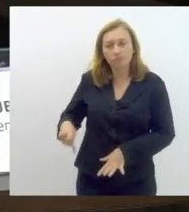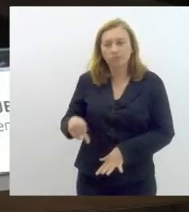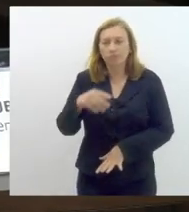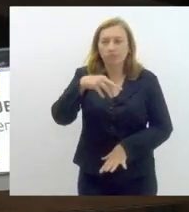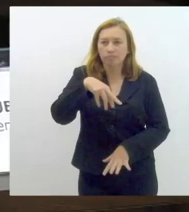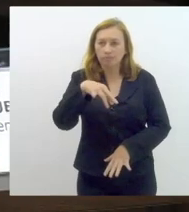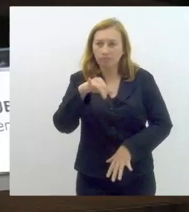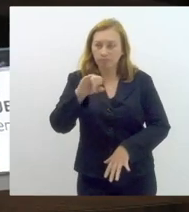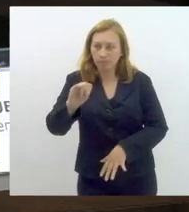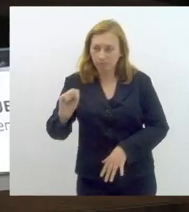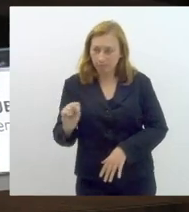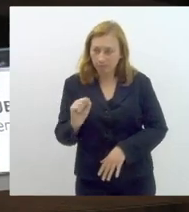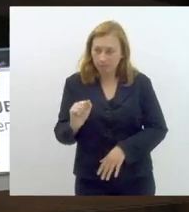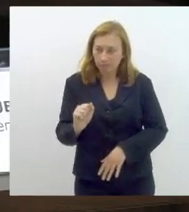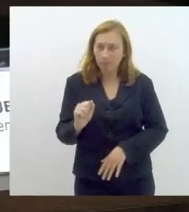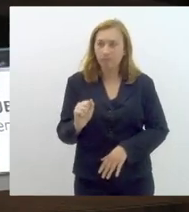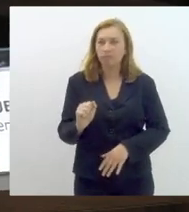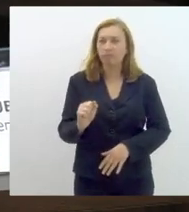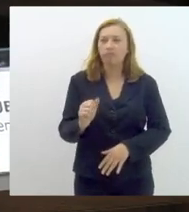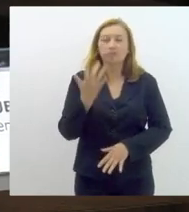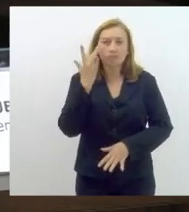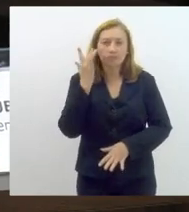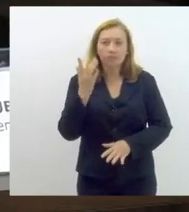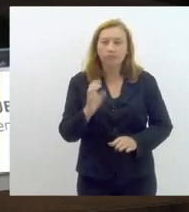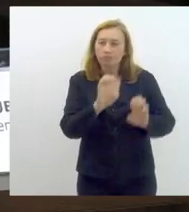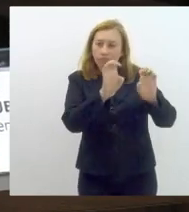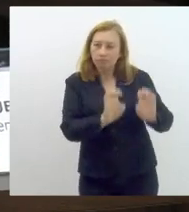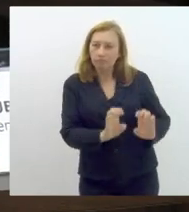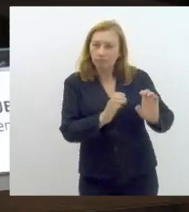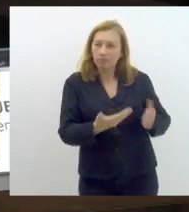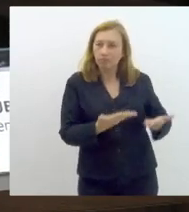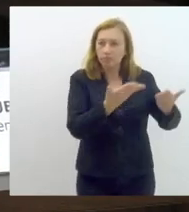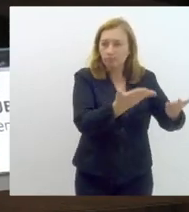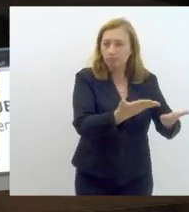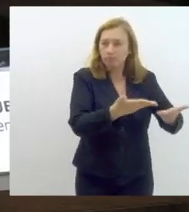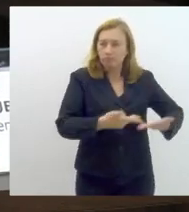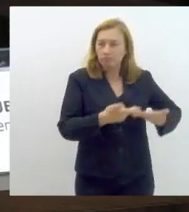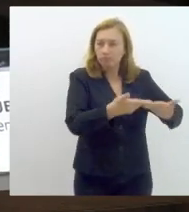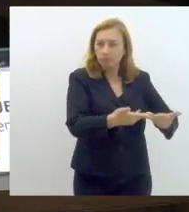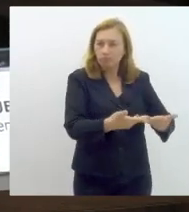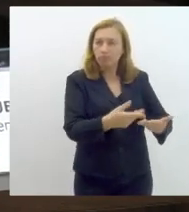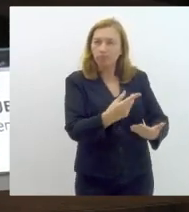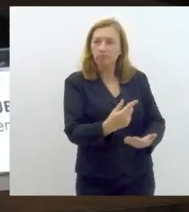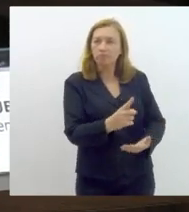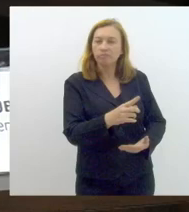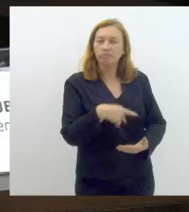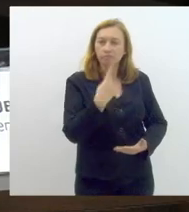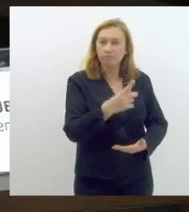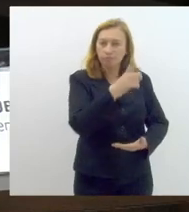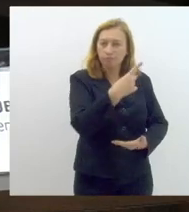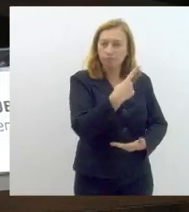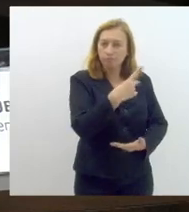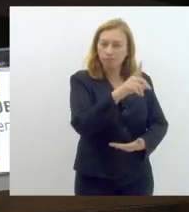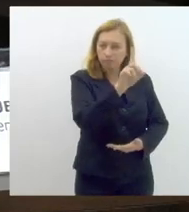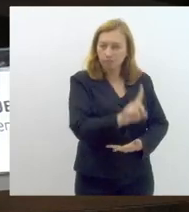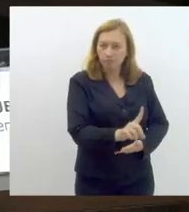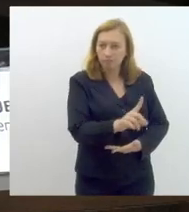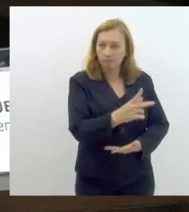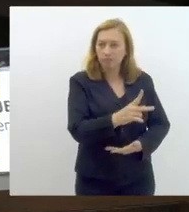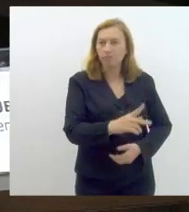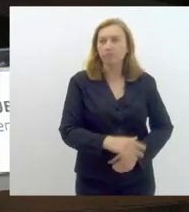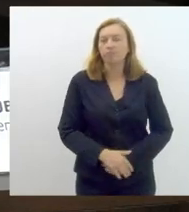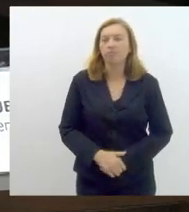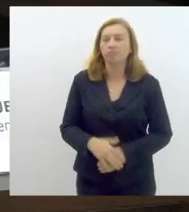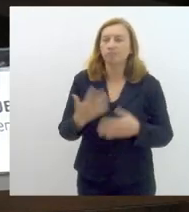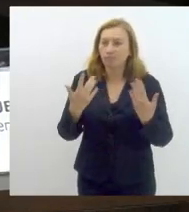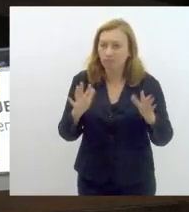está, acho ético convidá-la a falar, porque a fala de direito, no caso, é dela.